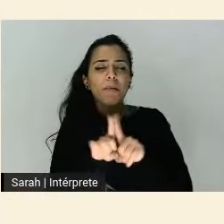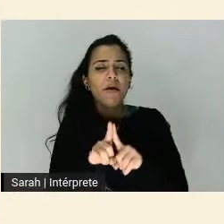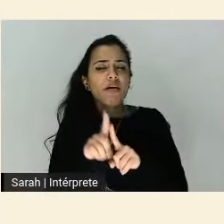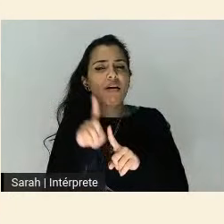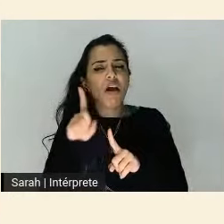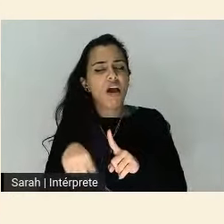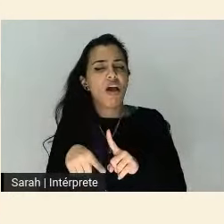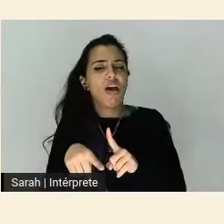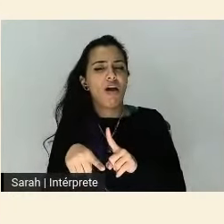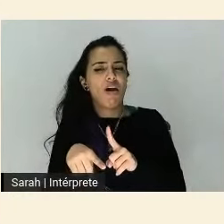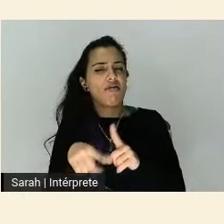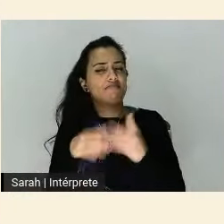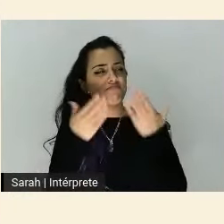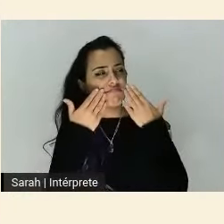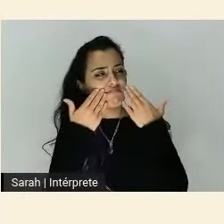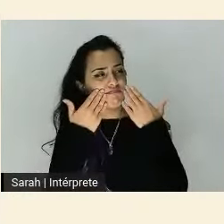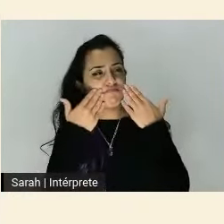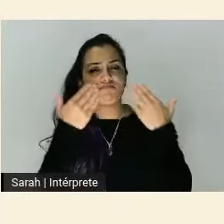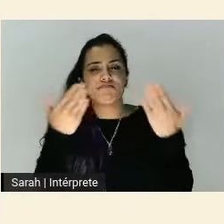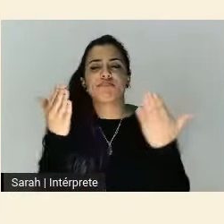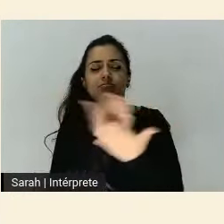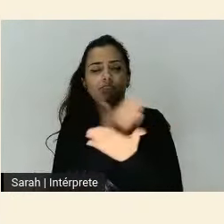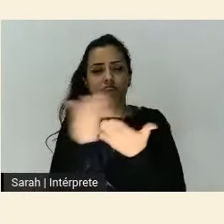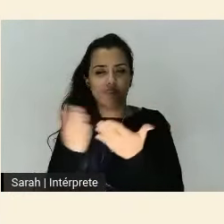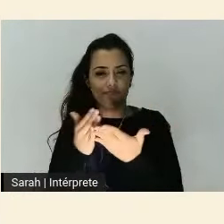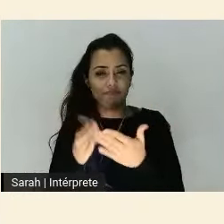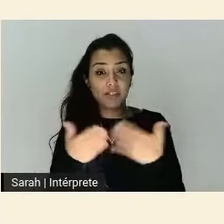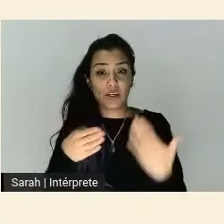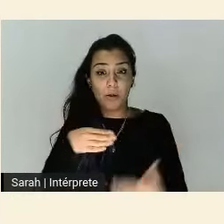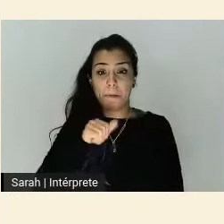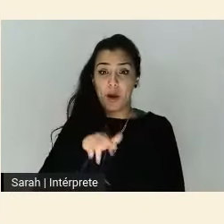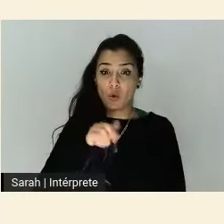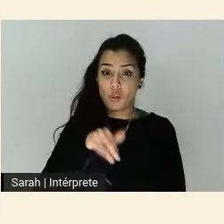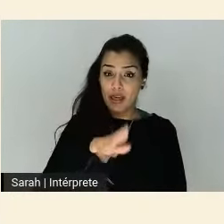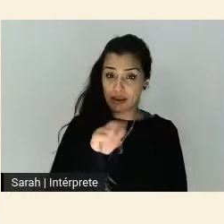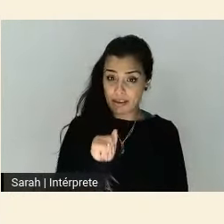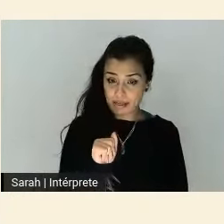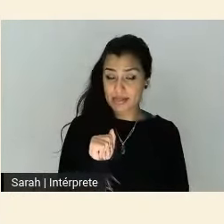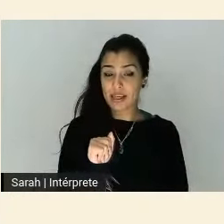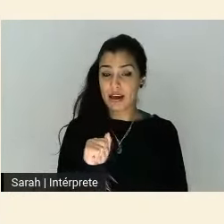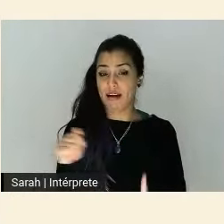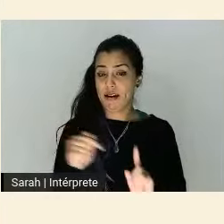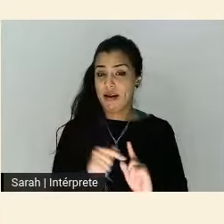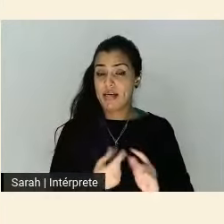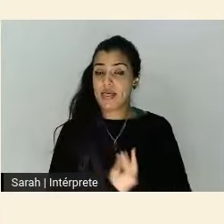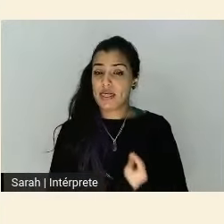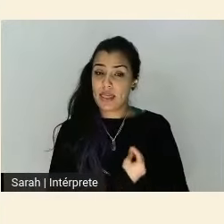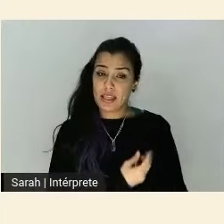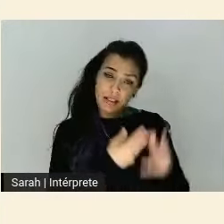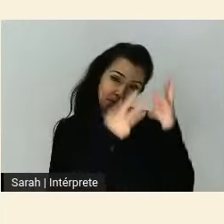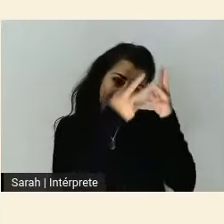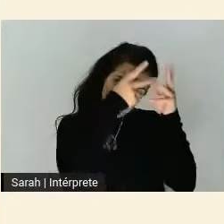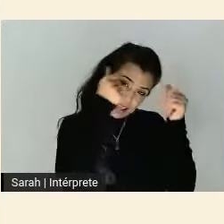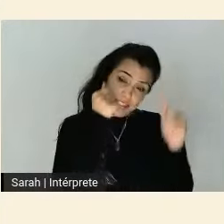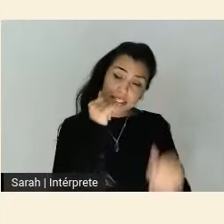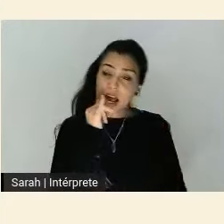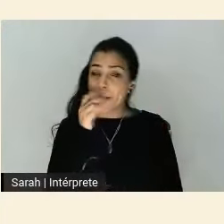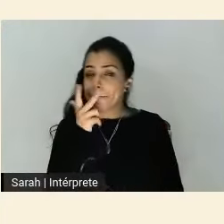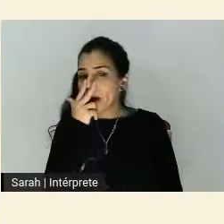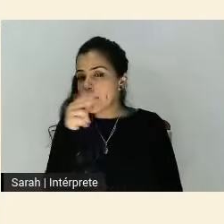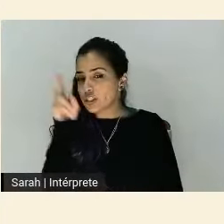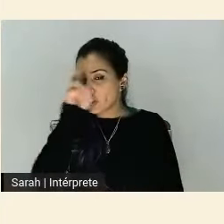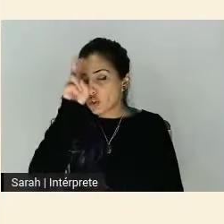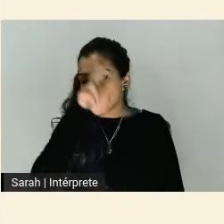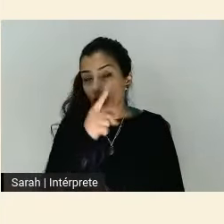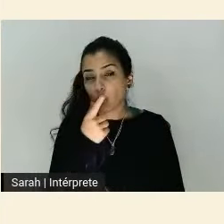épico, é mítico. Enquanto Macunaíma está na mata, está na Amazônia, a história não está presente.